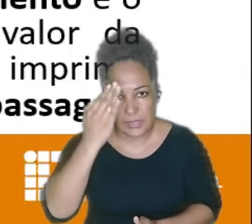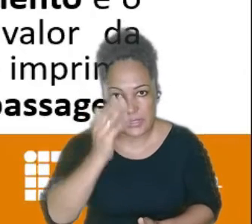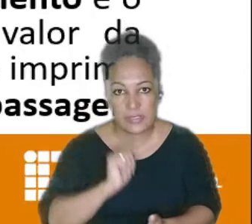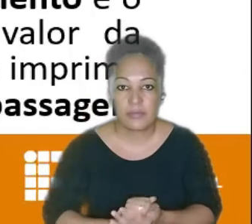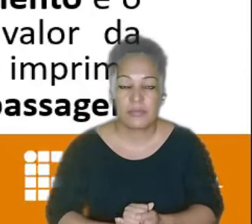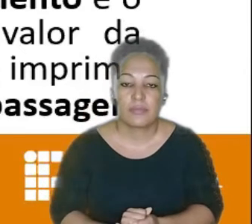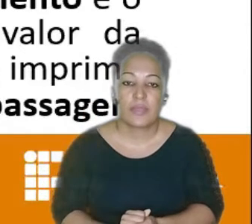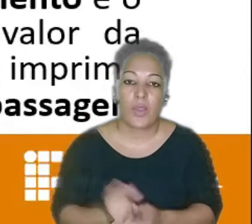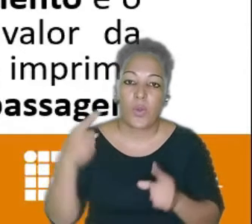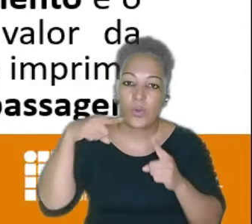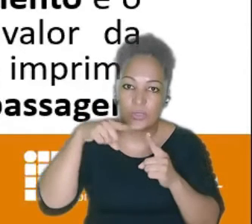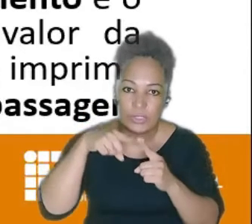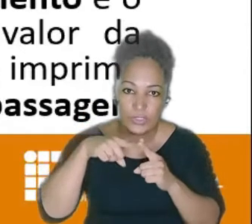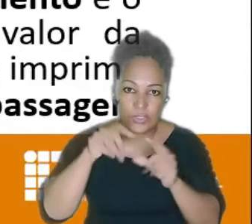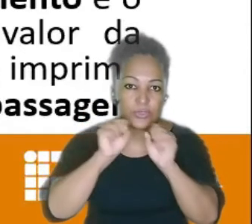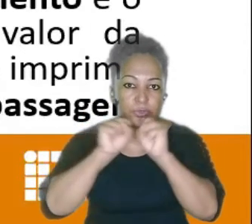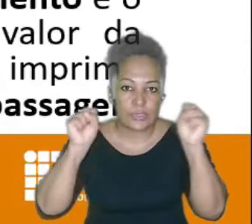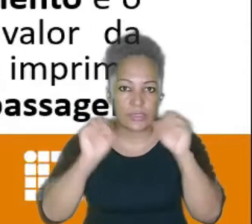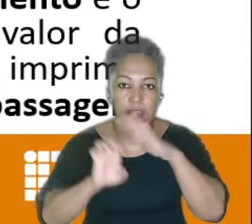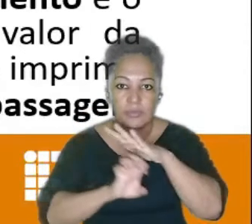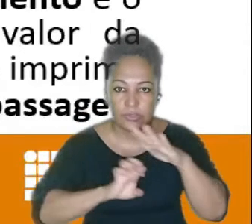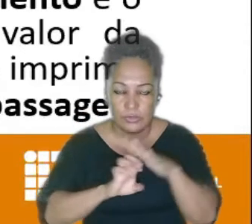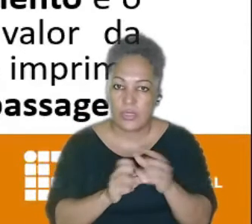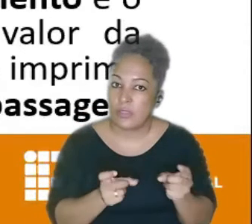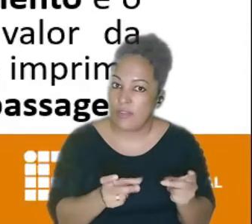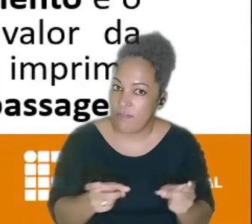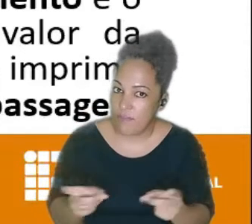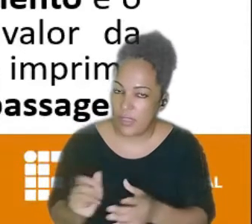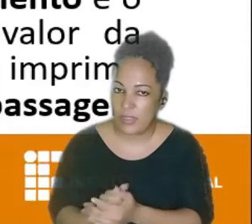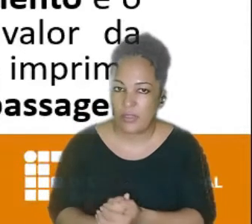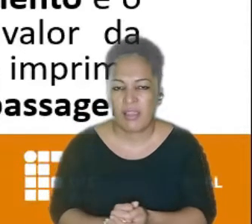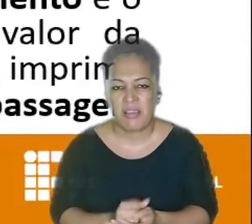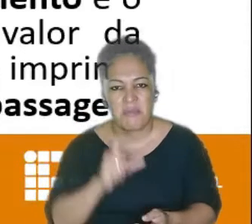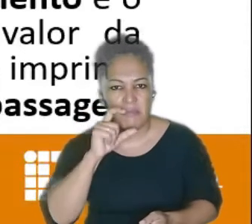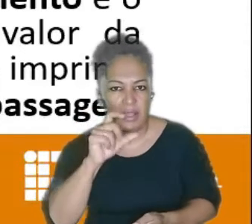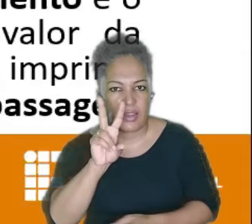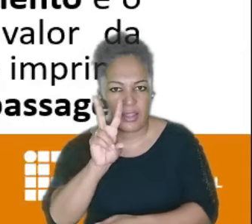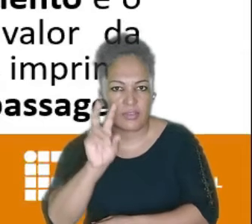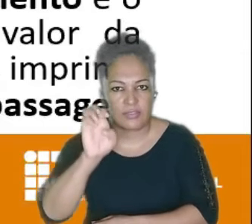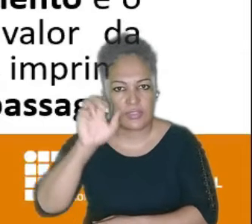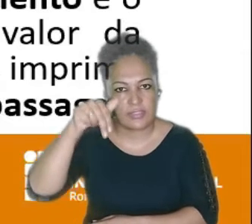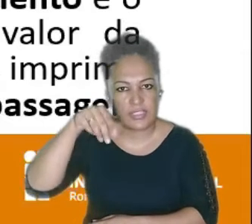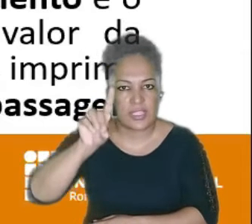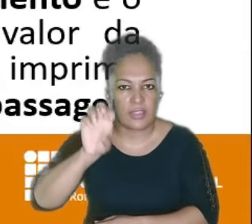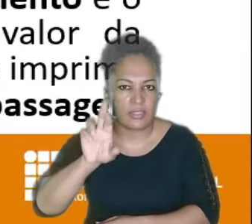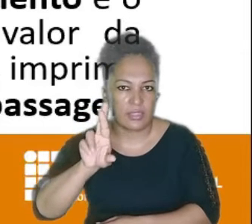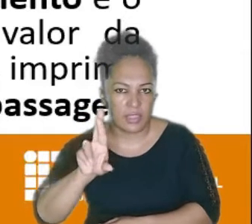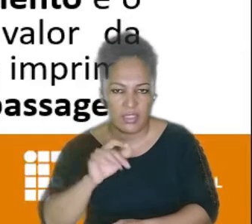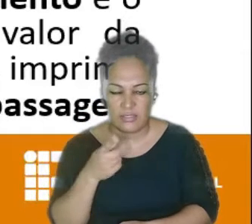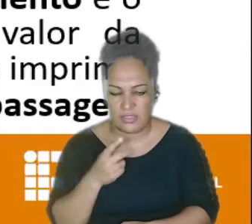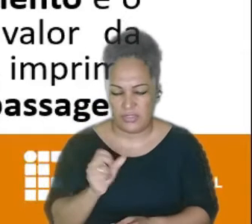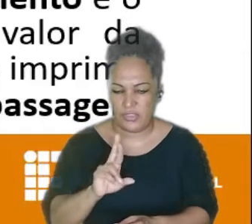é a principal funcionalidade de todos esses sistemas. Certo? Às vezes esse nome vender fica diferente dependendo do tipo de